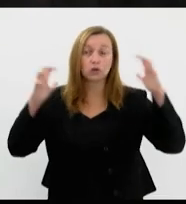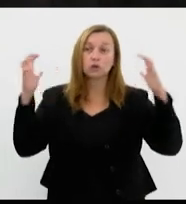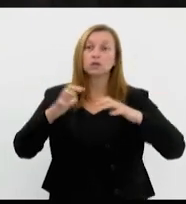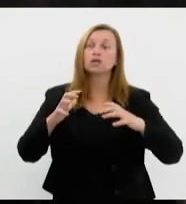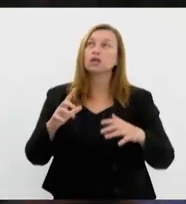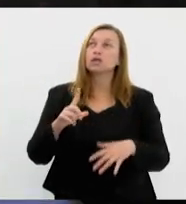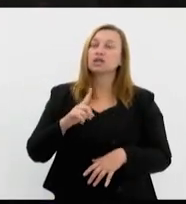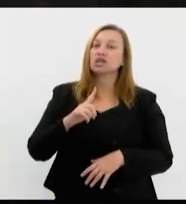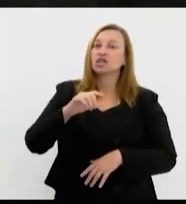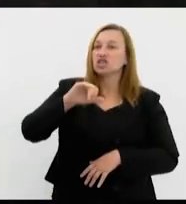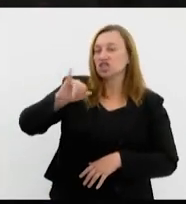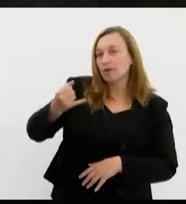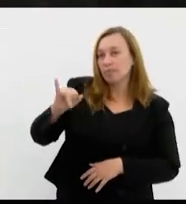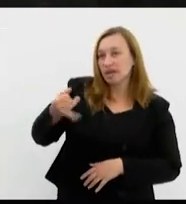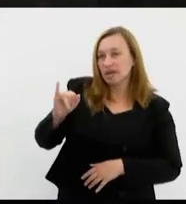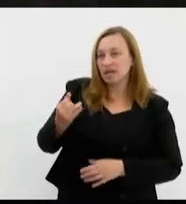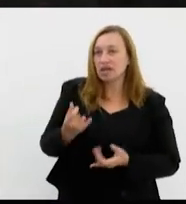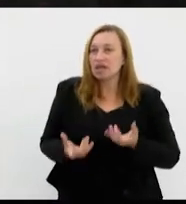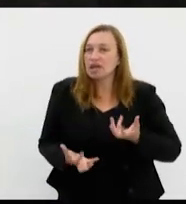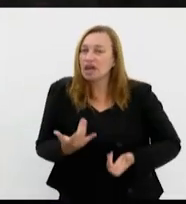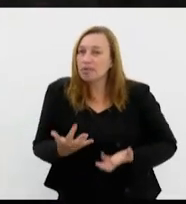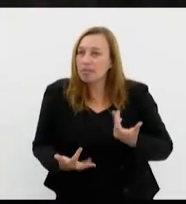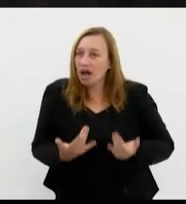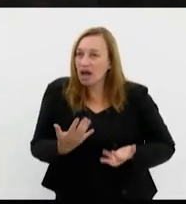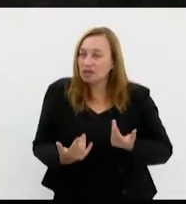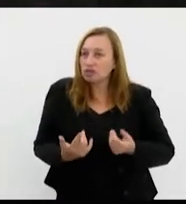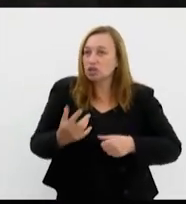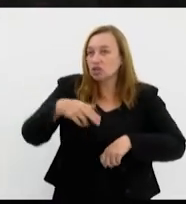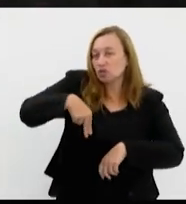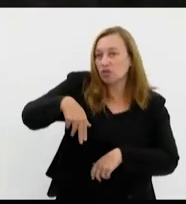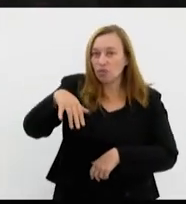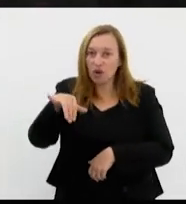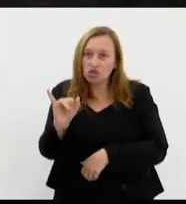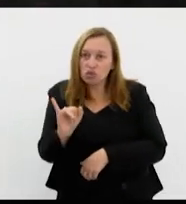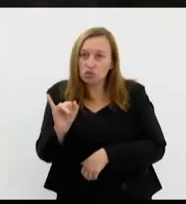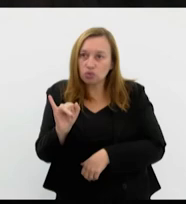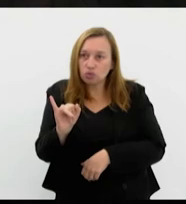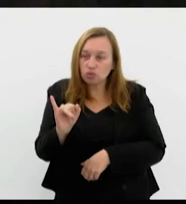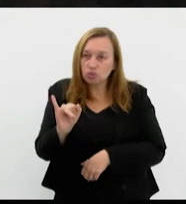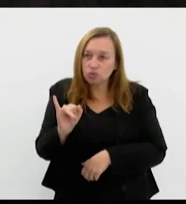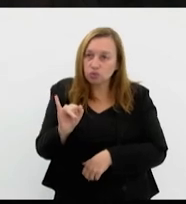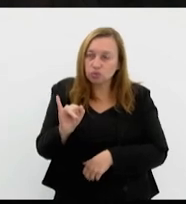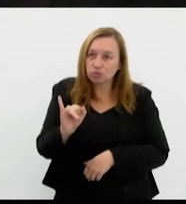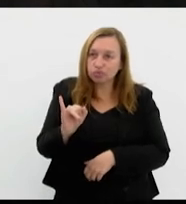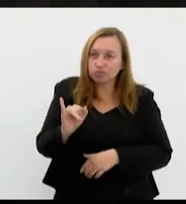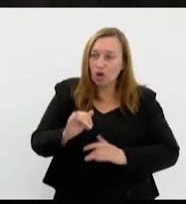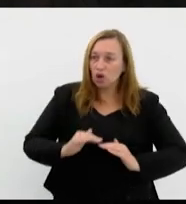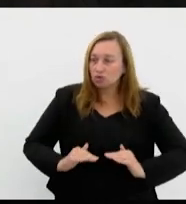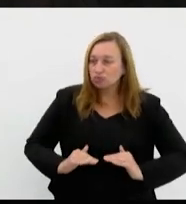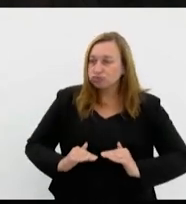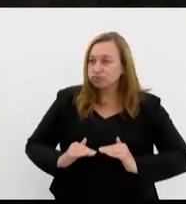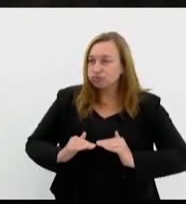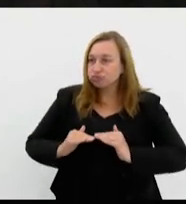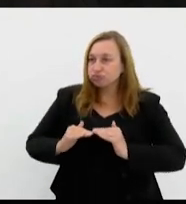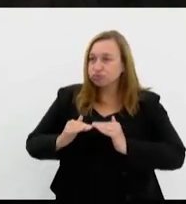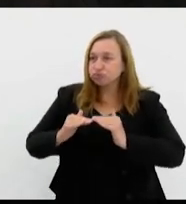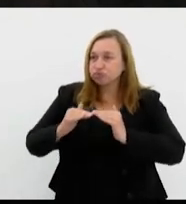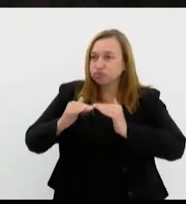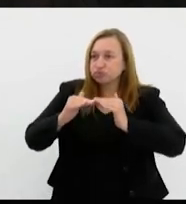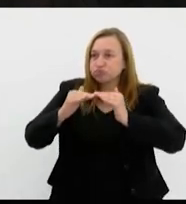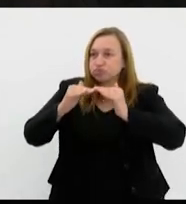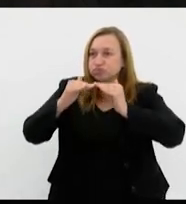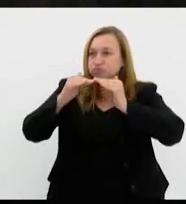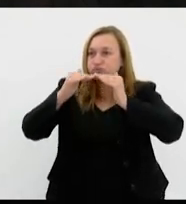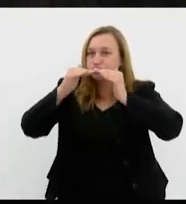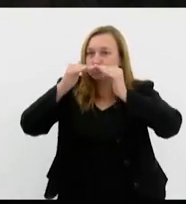Japeri, Queimados e Nova Iguaçu, né, em grandes proporções, novamente transbordando o